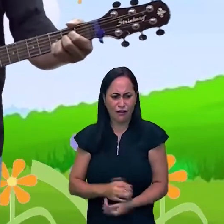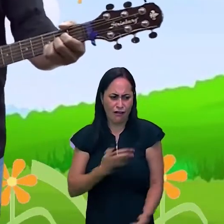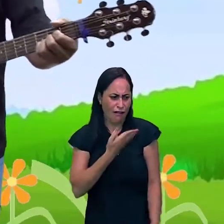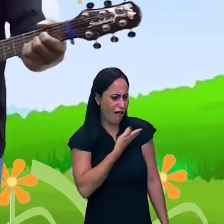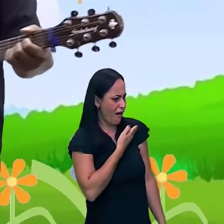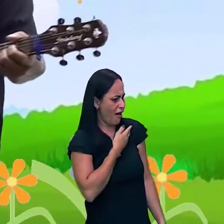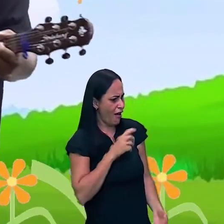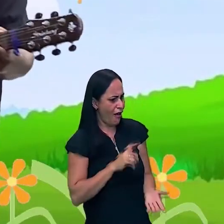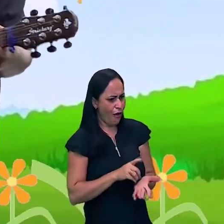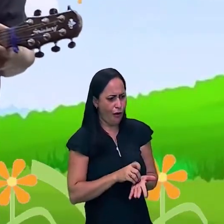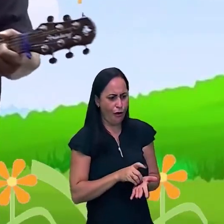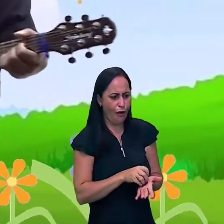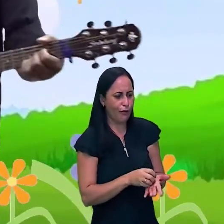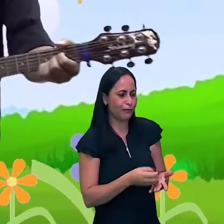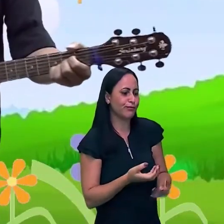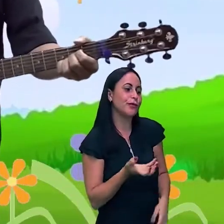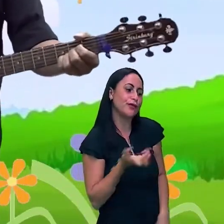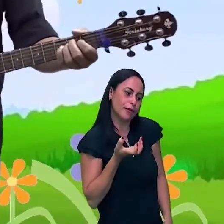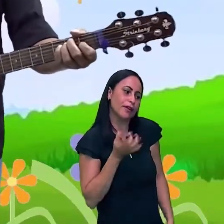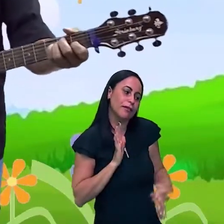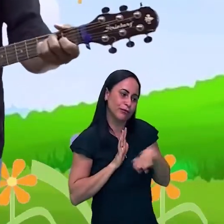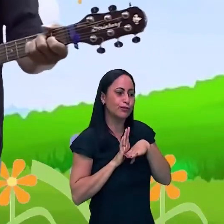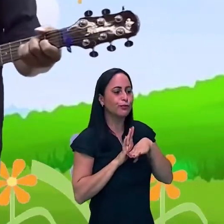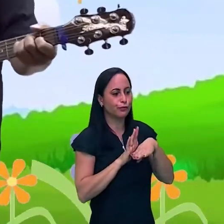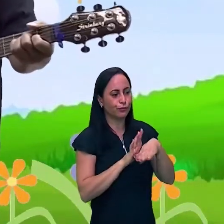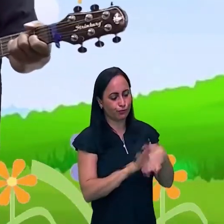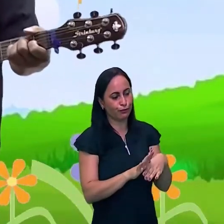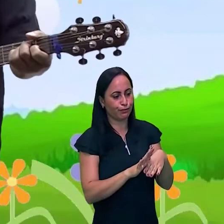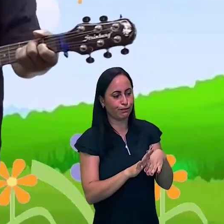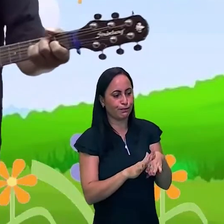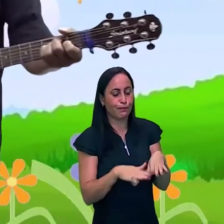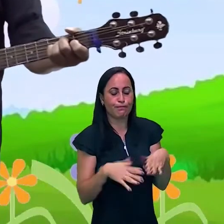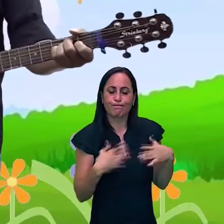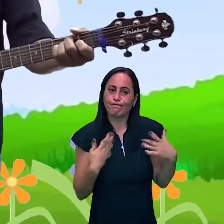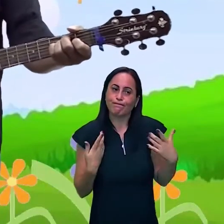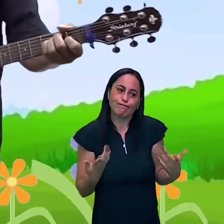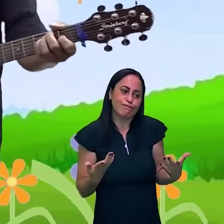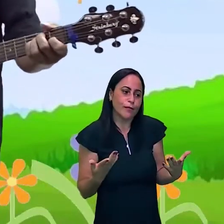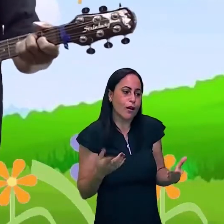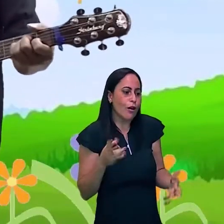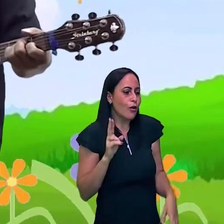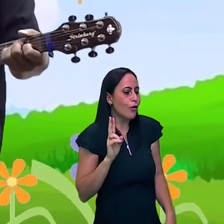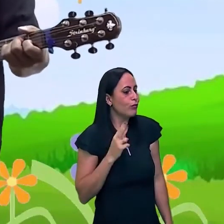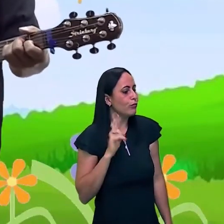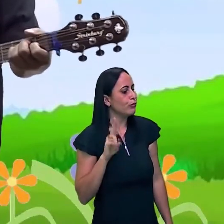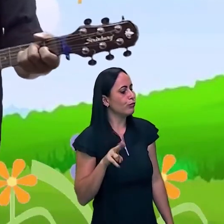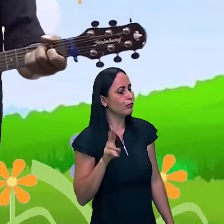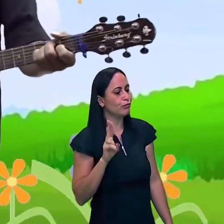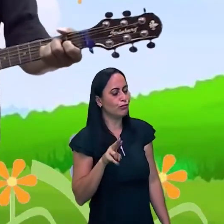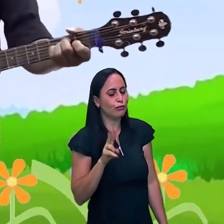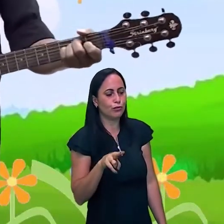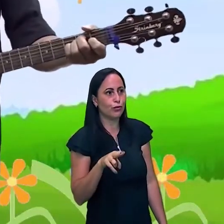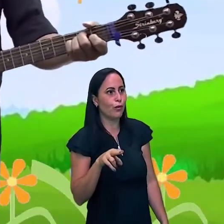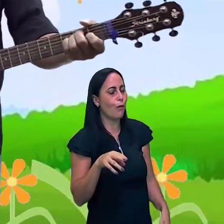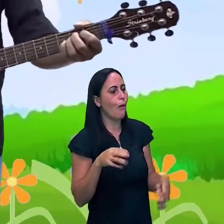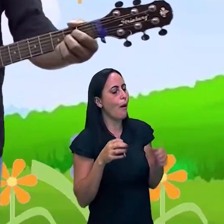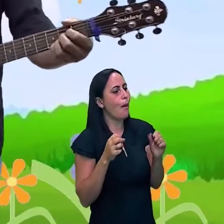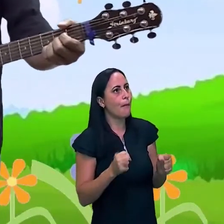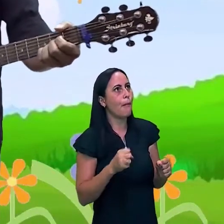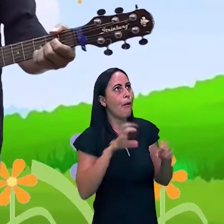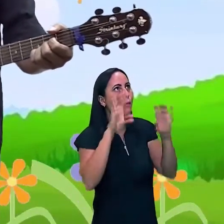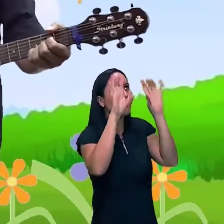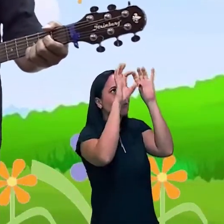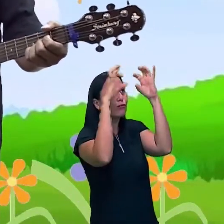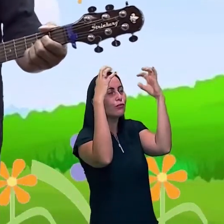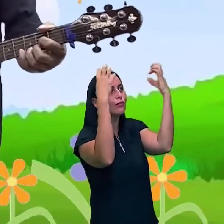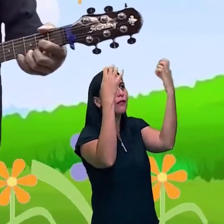Amiga lagarta, gostaria de ajudar, mas nunca pude no céu